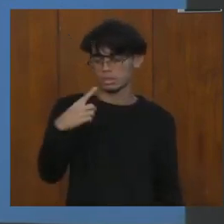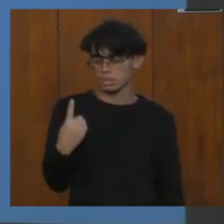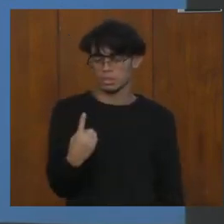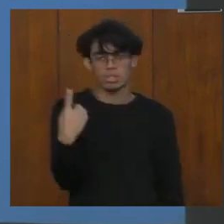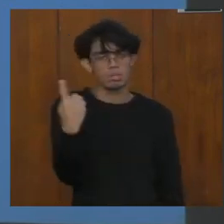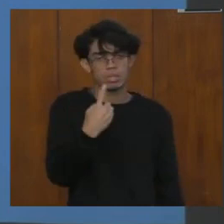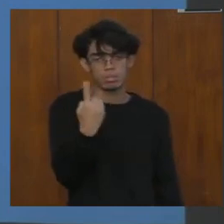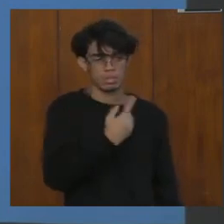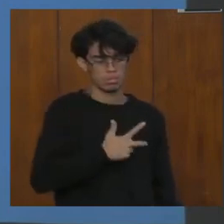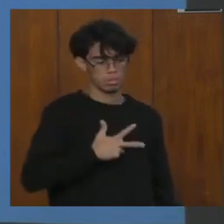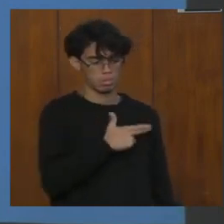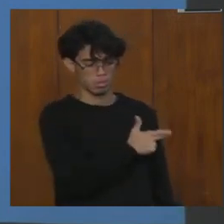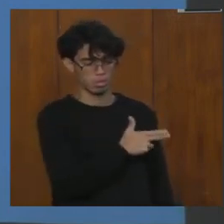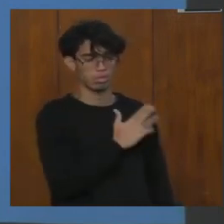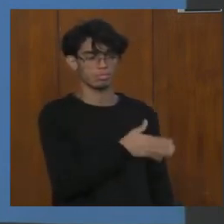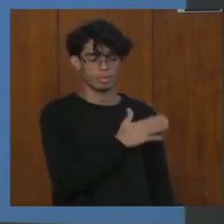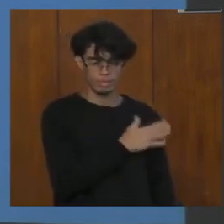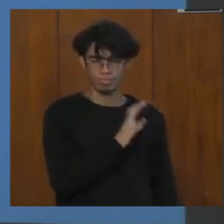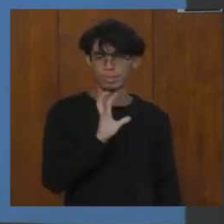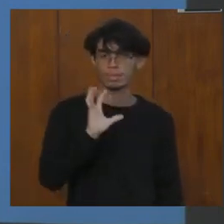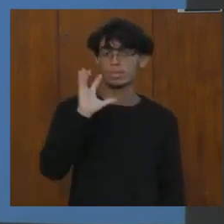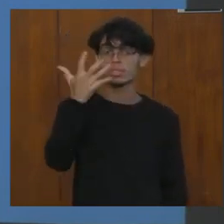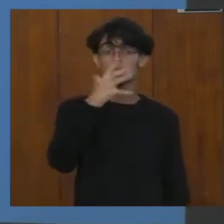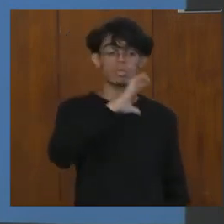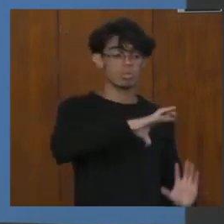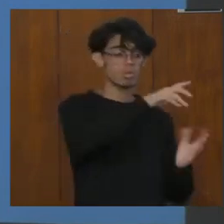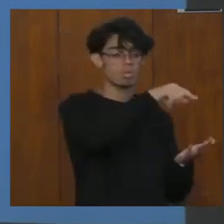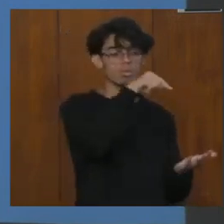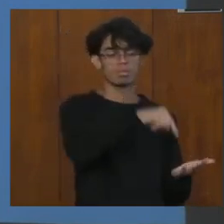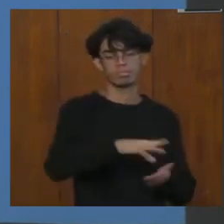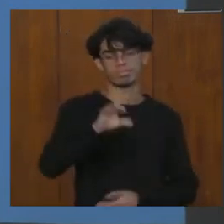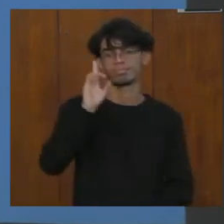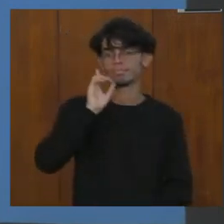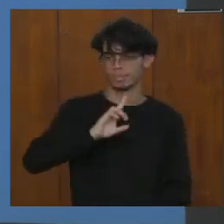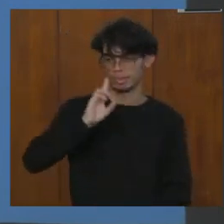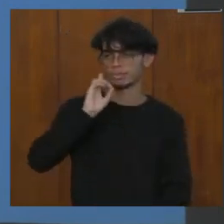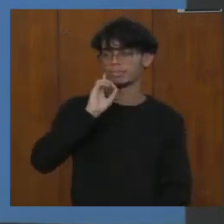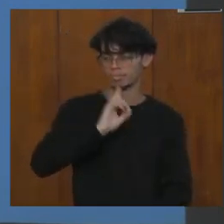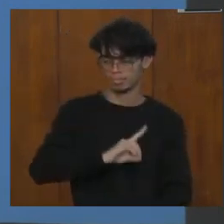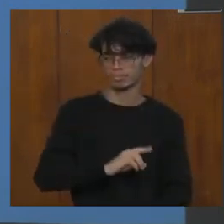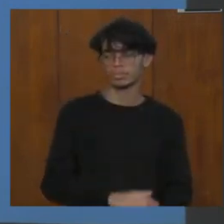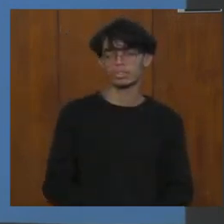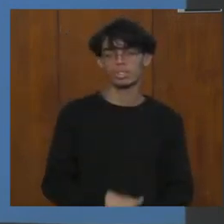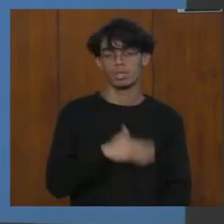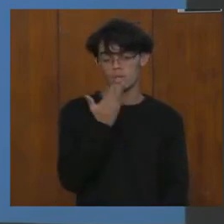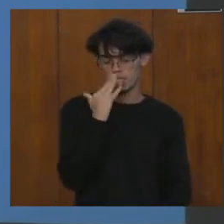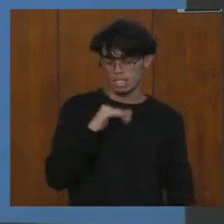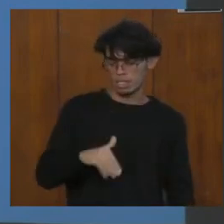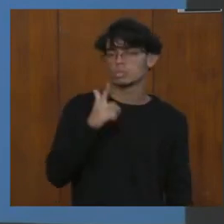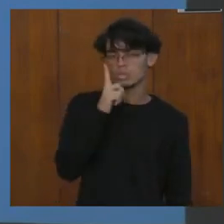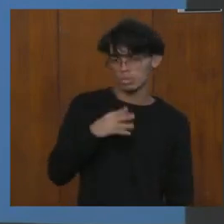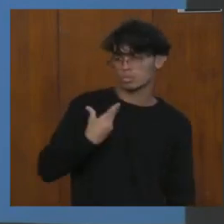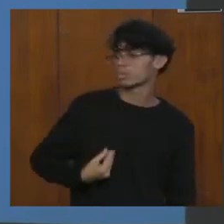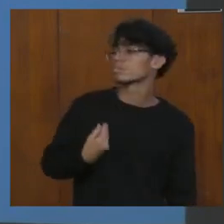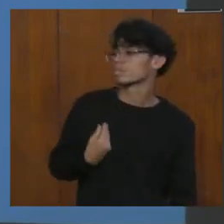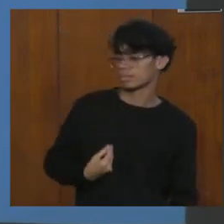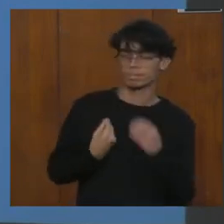extracorpórea cardíaca no mundo. Né? Foi nos Estados Unidos, e a criança sobreviveu e era um